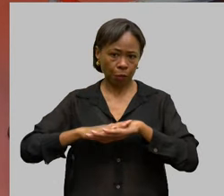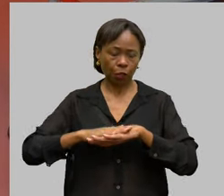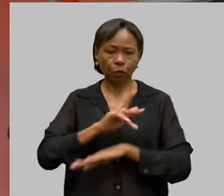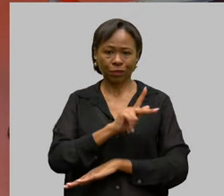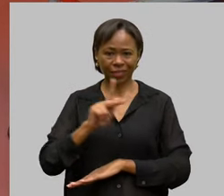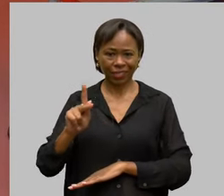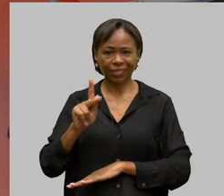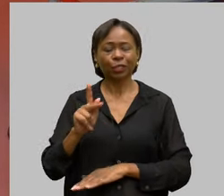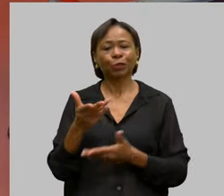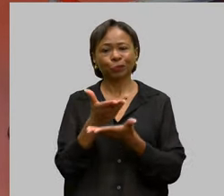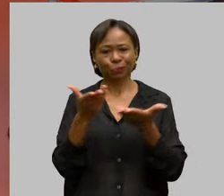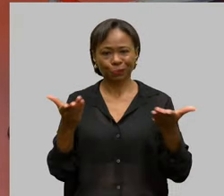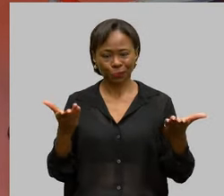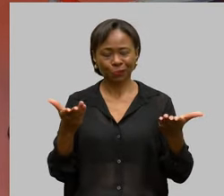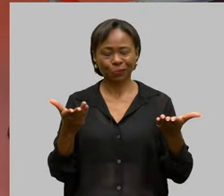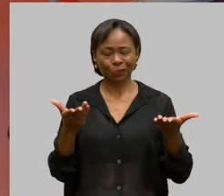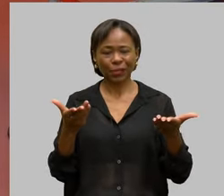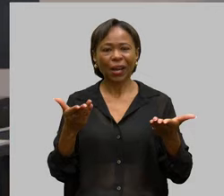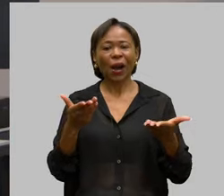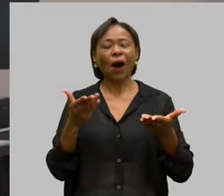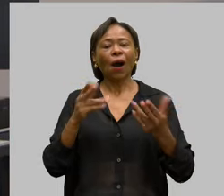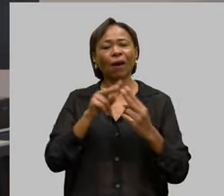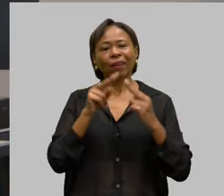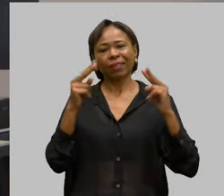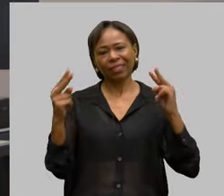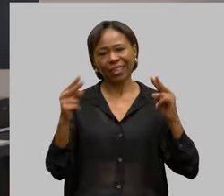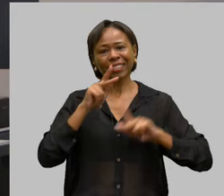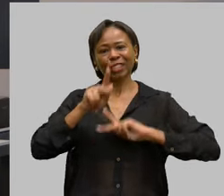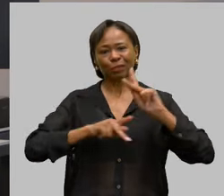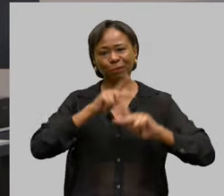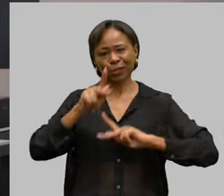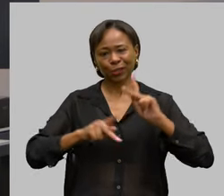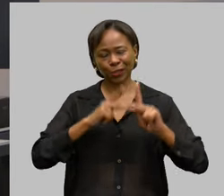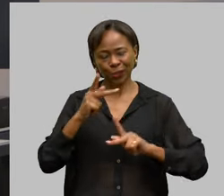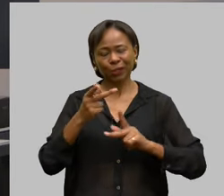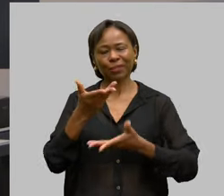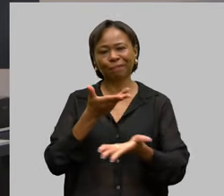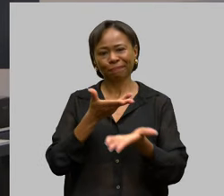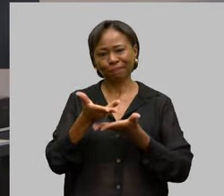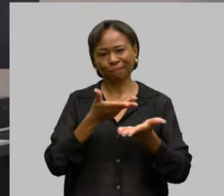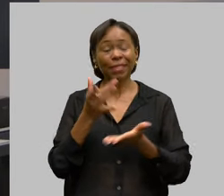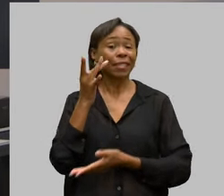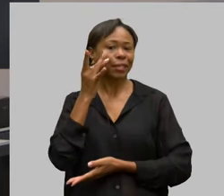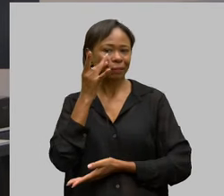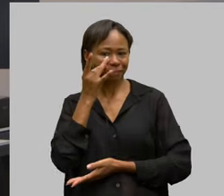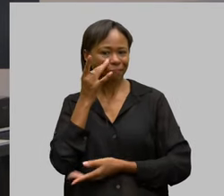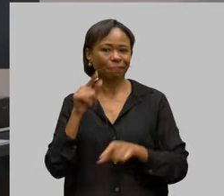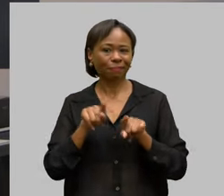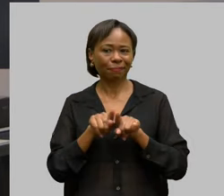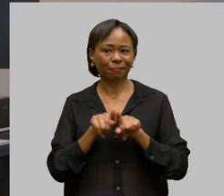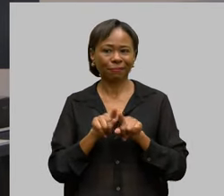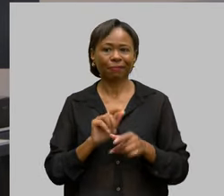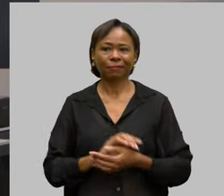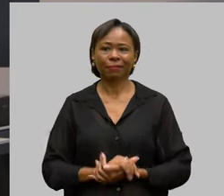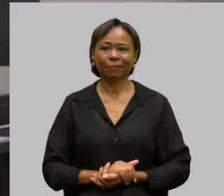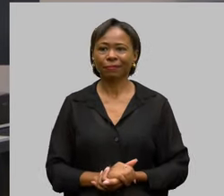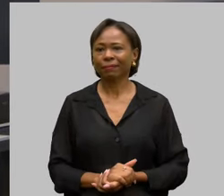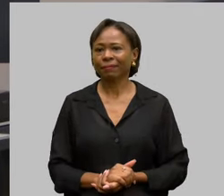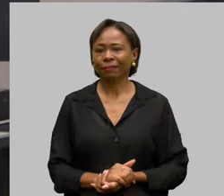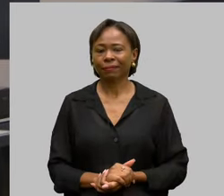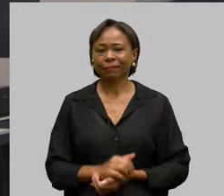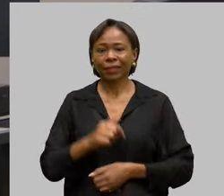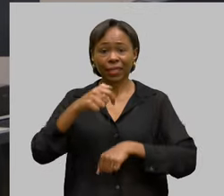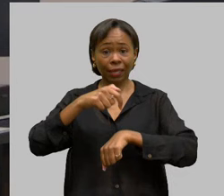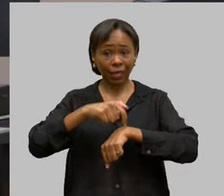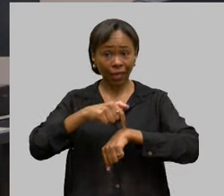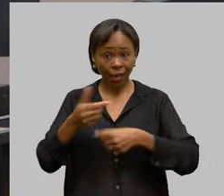público agora também online e também aqueles que nos acompanham presencialmente nesse momento